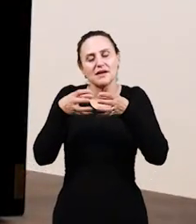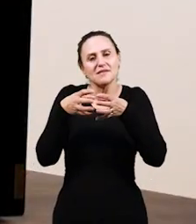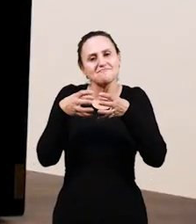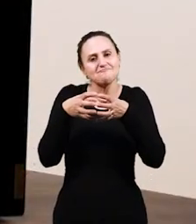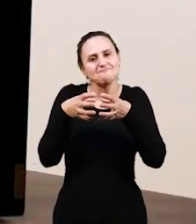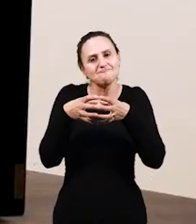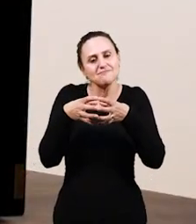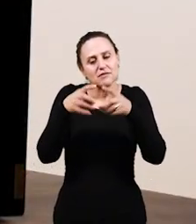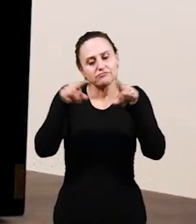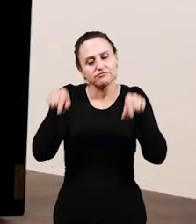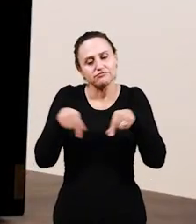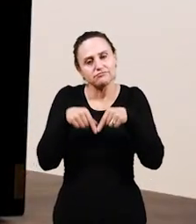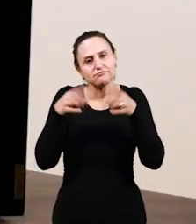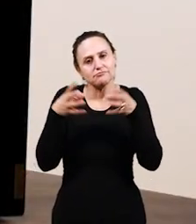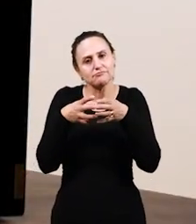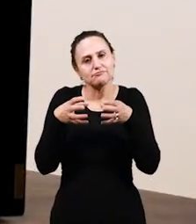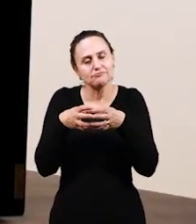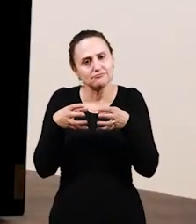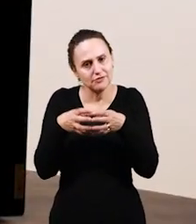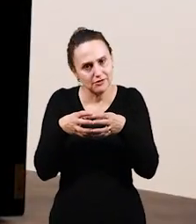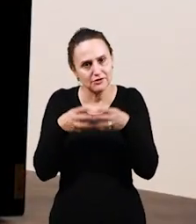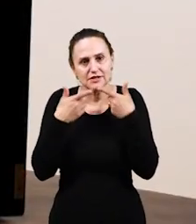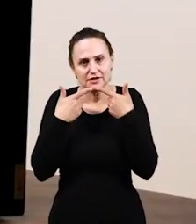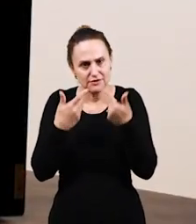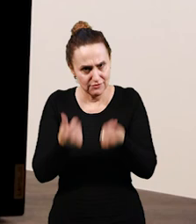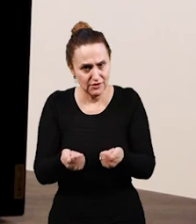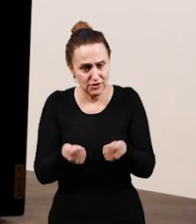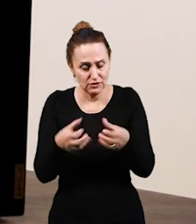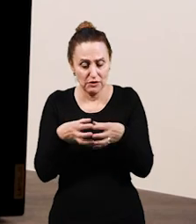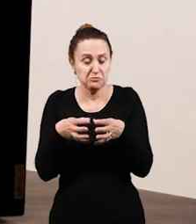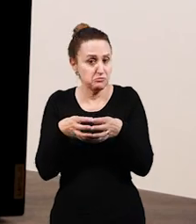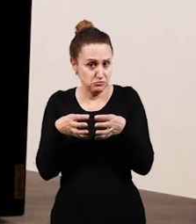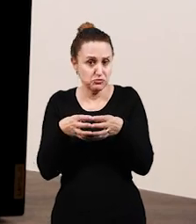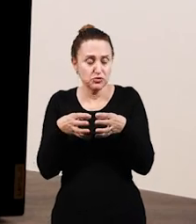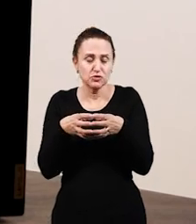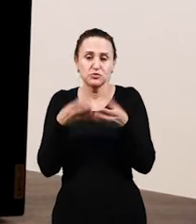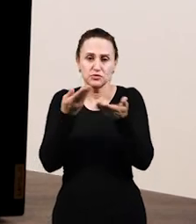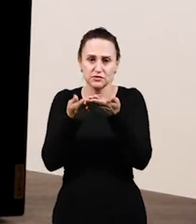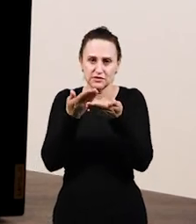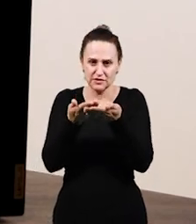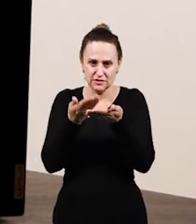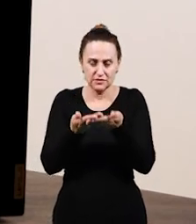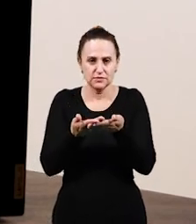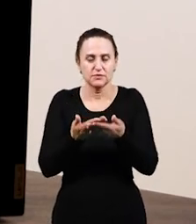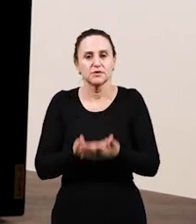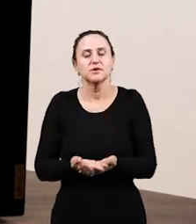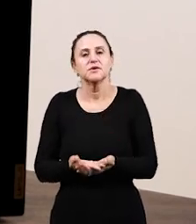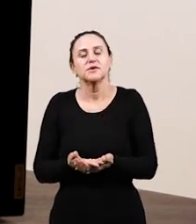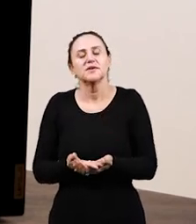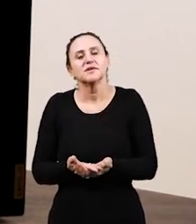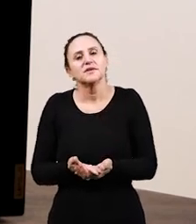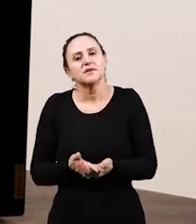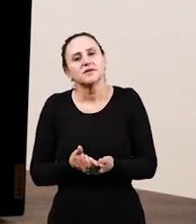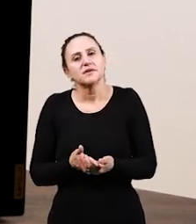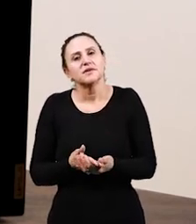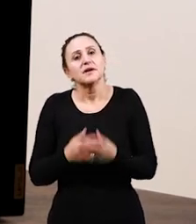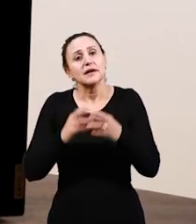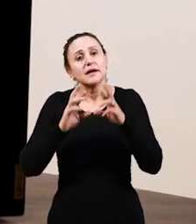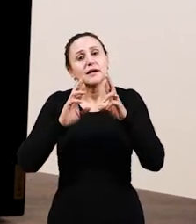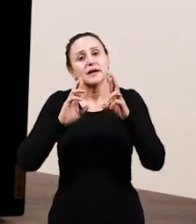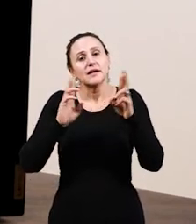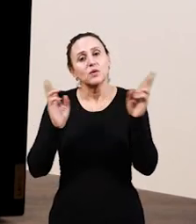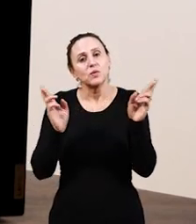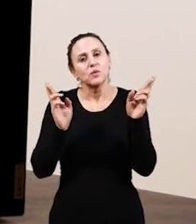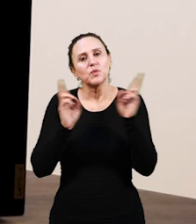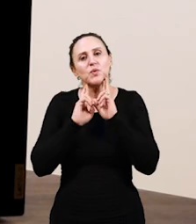círculos linguísticos os círculos linguísticos e a gente vai ver no funcionalismo também o círculo linguístico de Praga os círculos eram